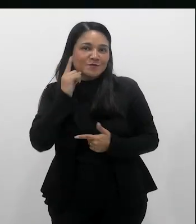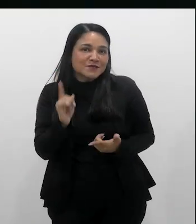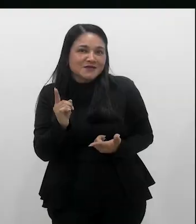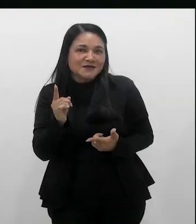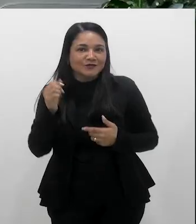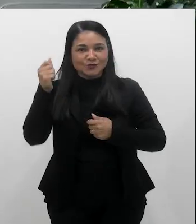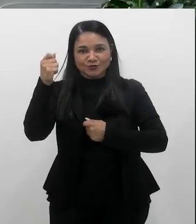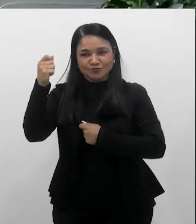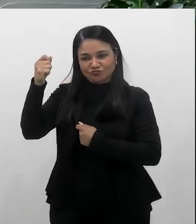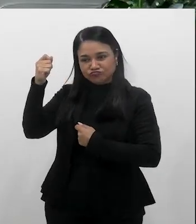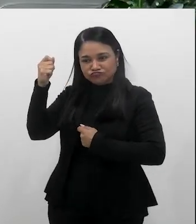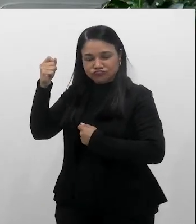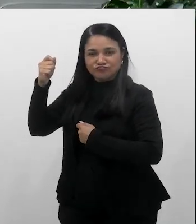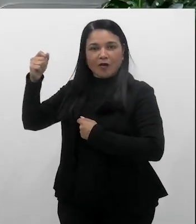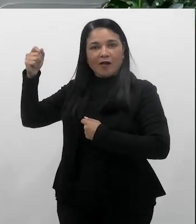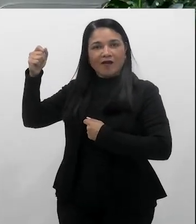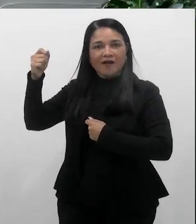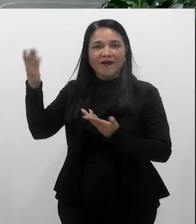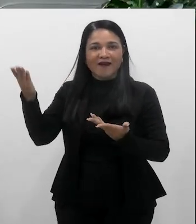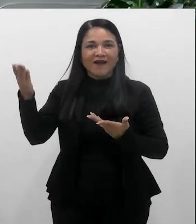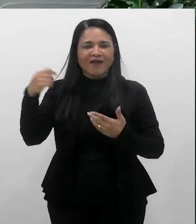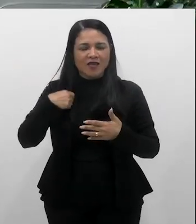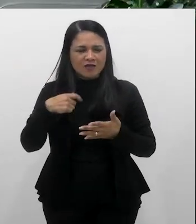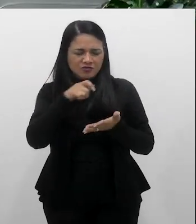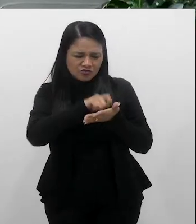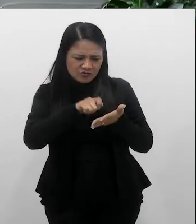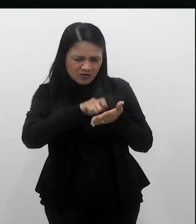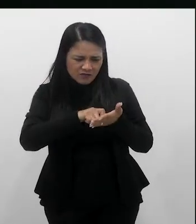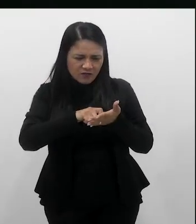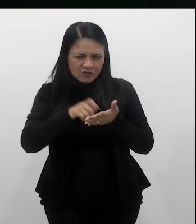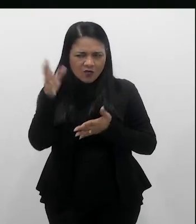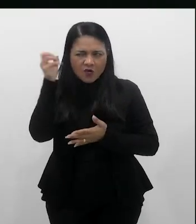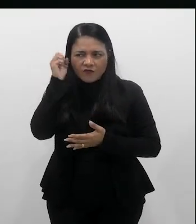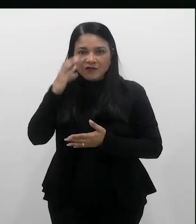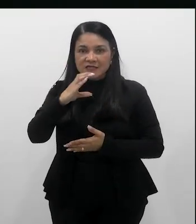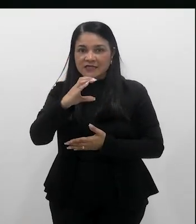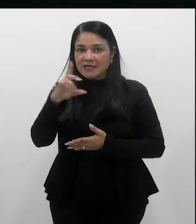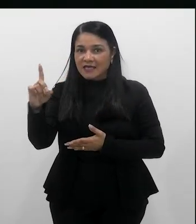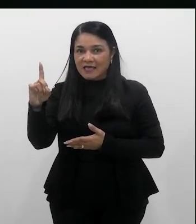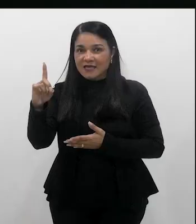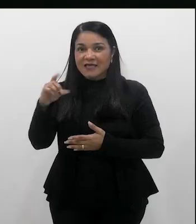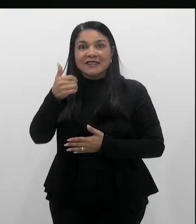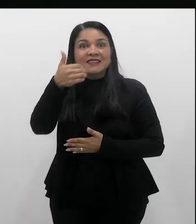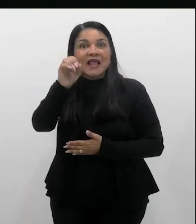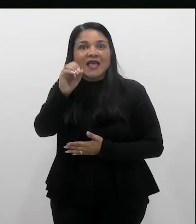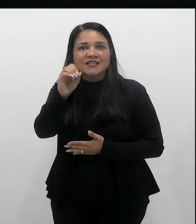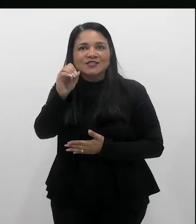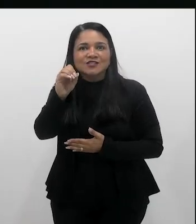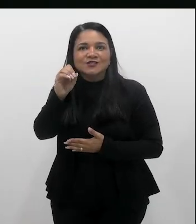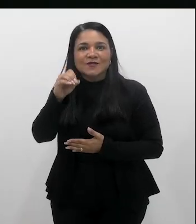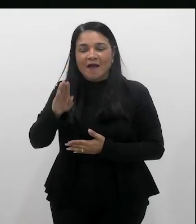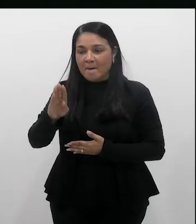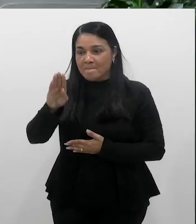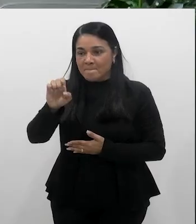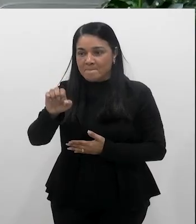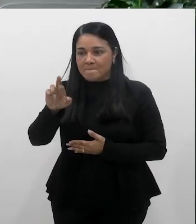Não sabia. Pois é um lado desconhecido dele. Eu fui escrevendo ouvindo os CDs. A Berta me deu todo. Ele tem 10 CDs. Nossa, olha. E